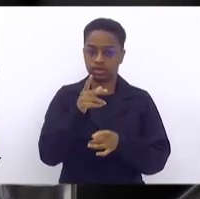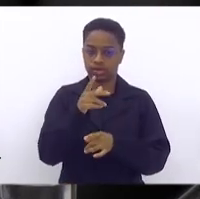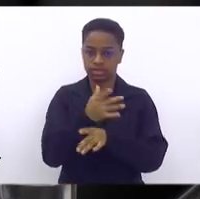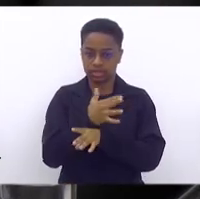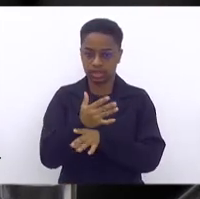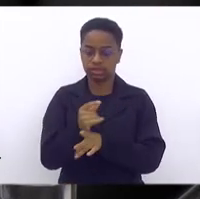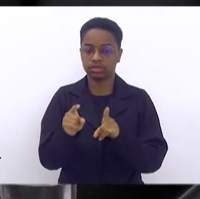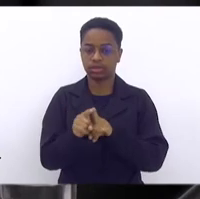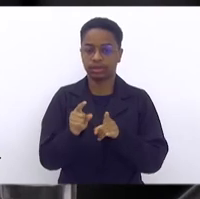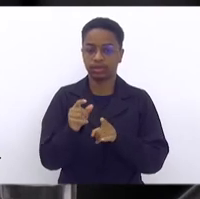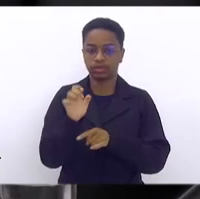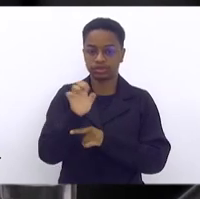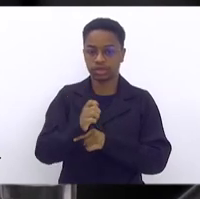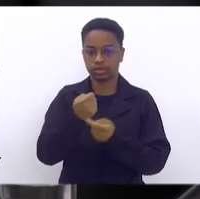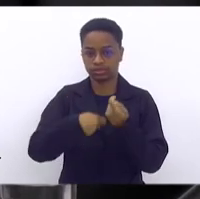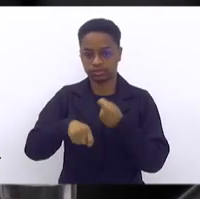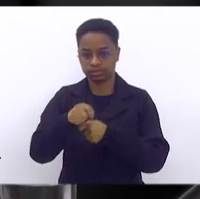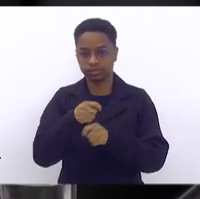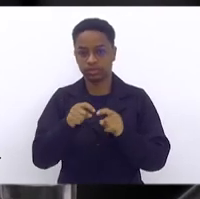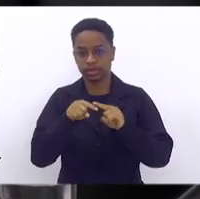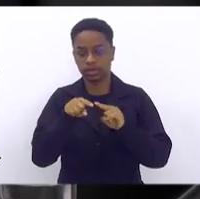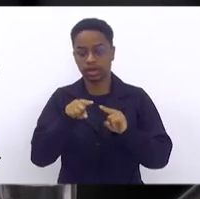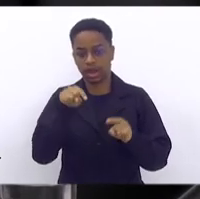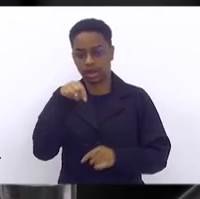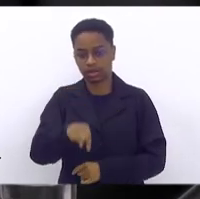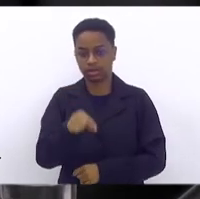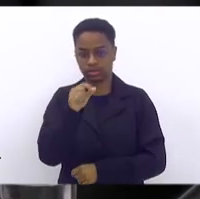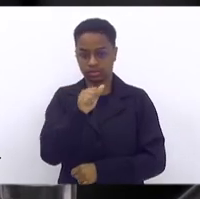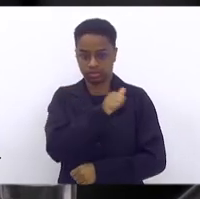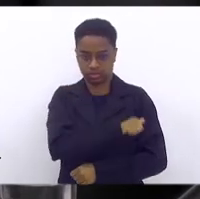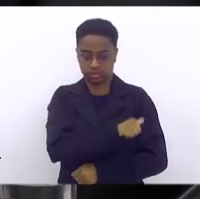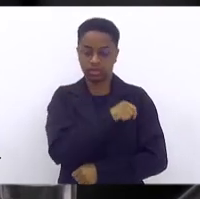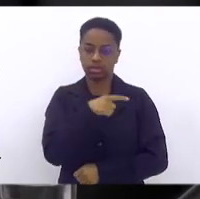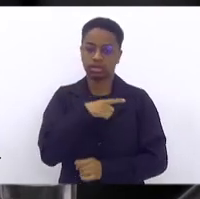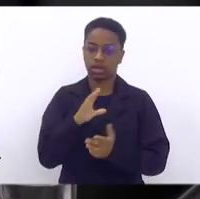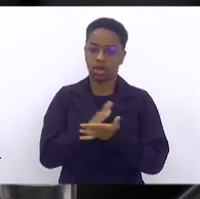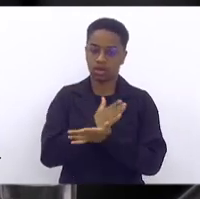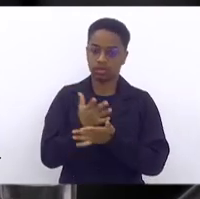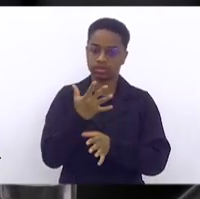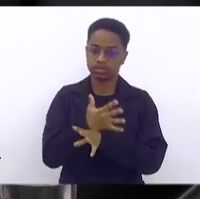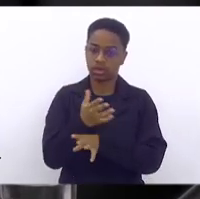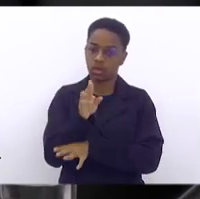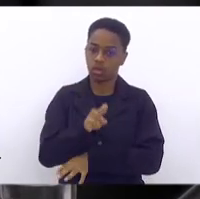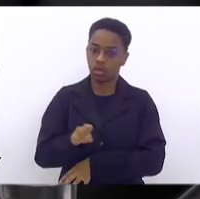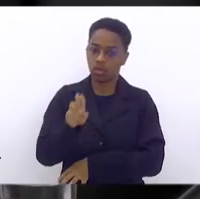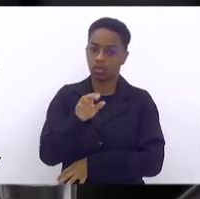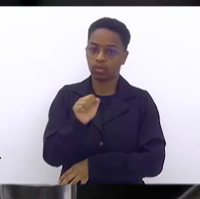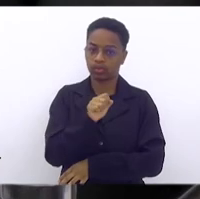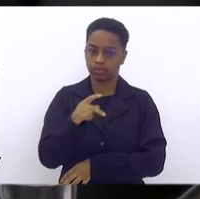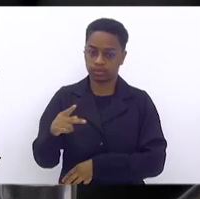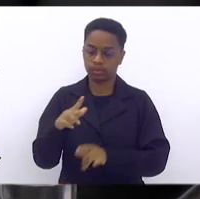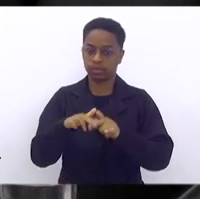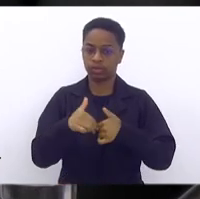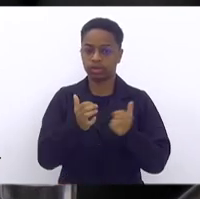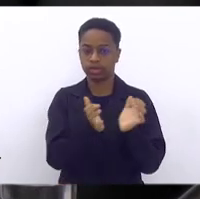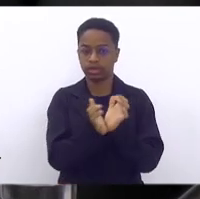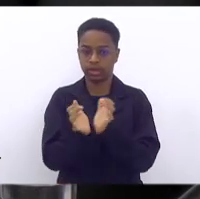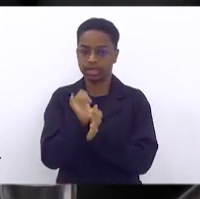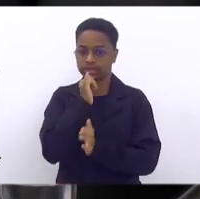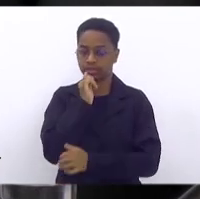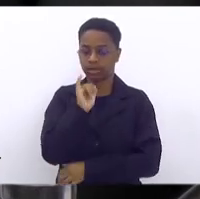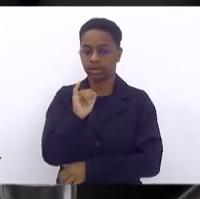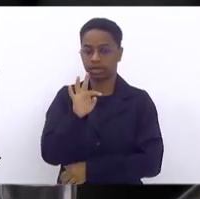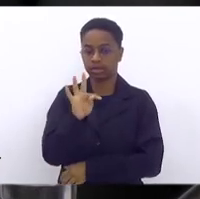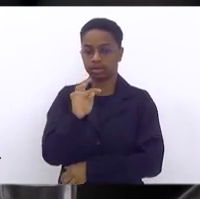O CEAM, no caso aqui do Rio. Já tem municípios que utilizam o aplicativo pela sua própria equipe mesmo do município, como